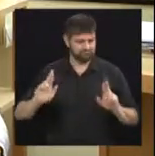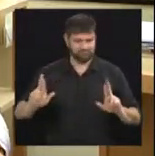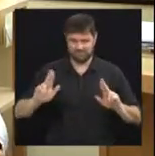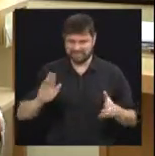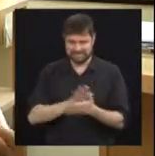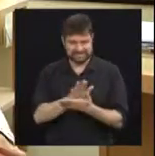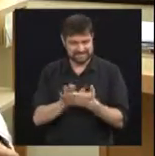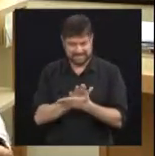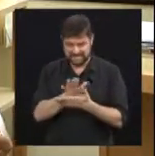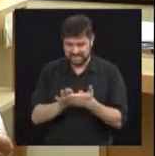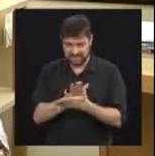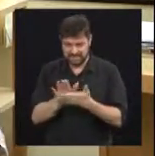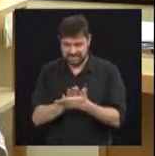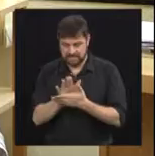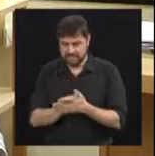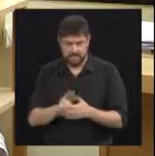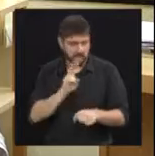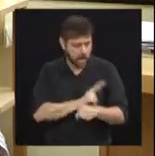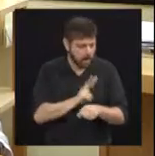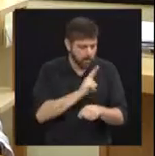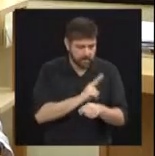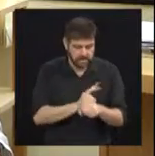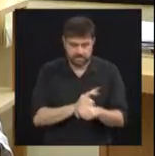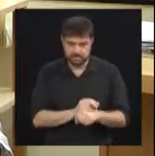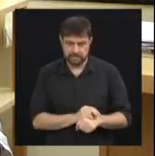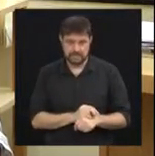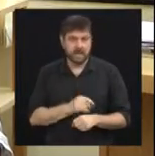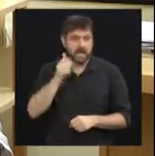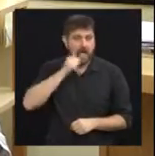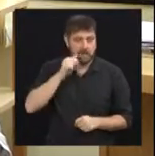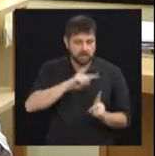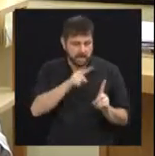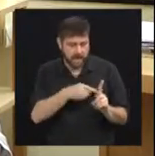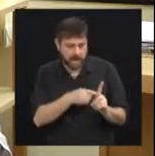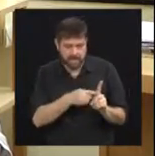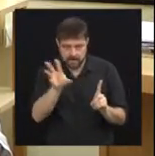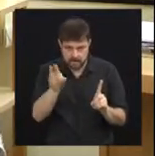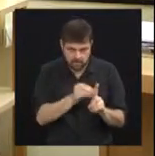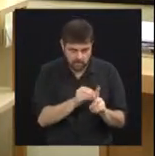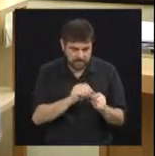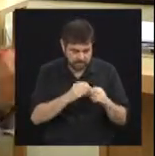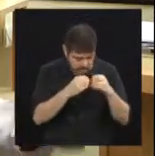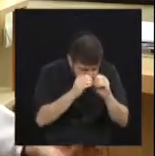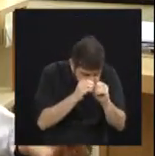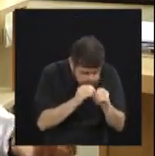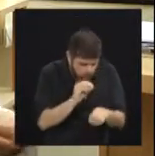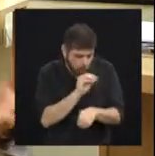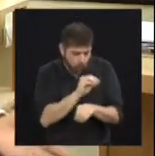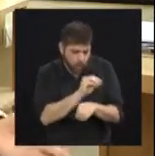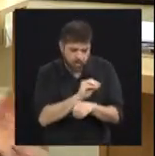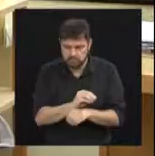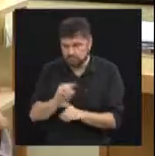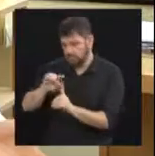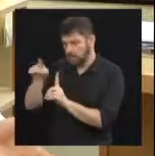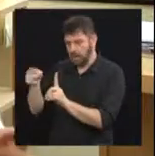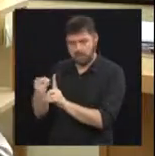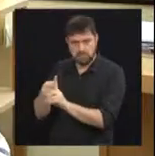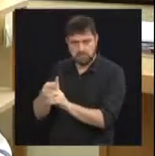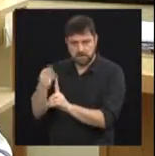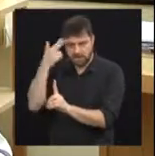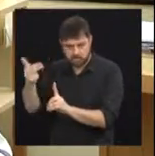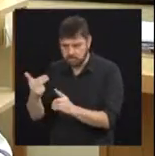diferenças necessárias no pré-natal de uma paciente que foi submetida a tratamento de fertilização in vitro se comparado ao pré-natal de uma paciente que